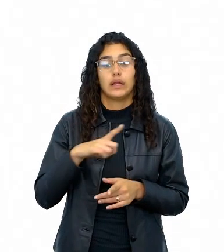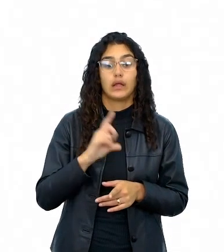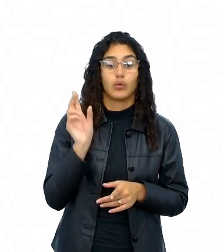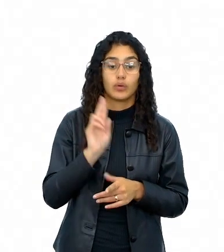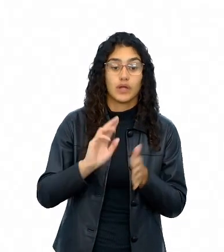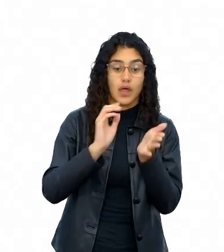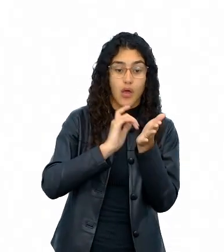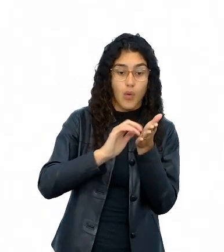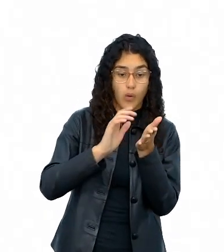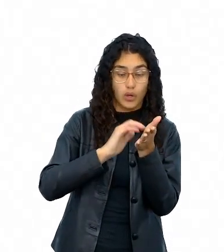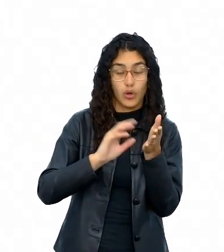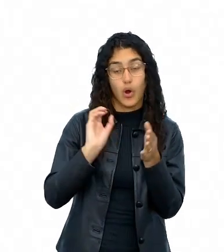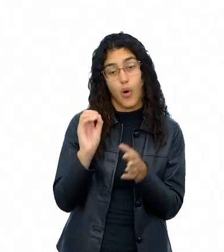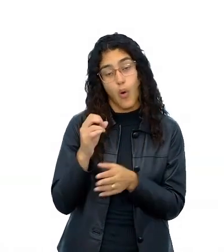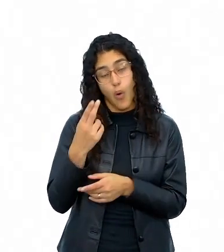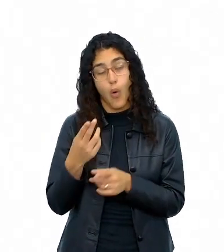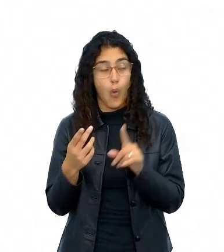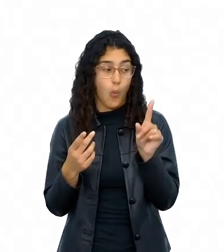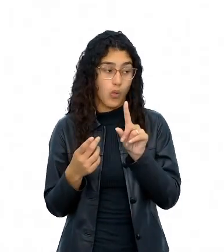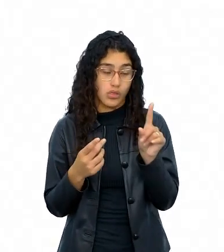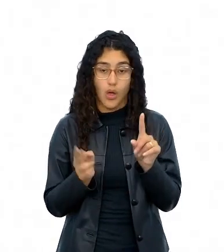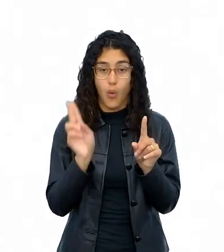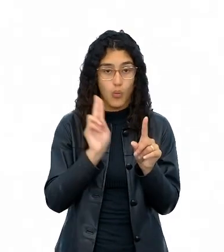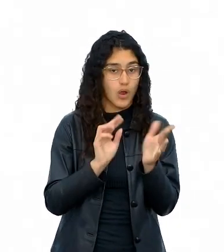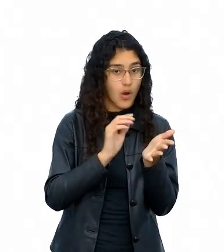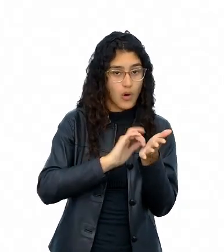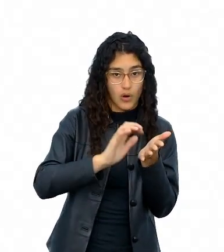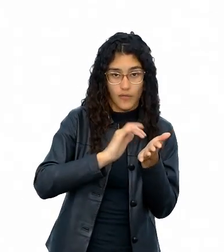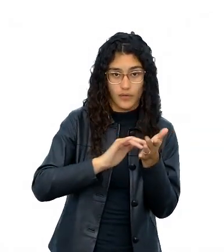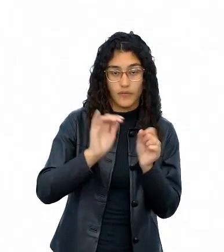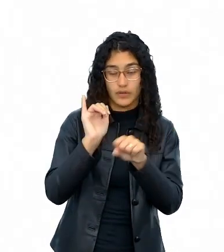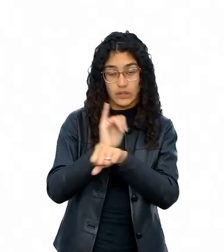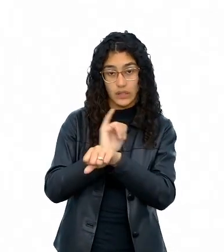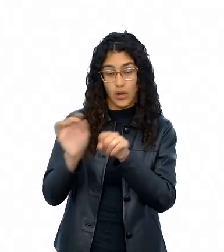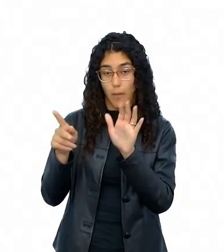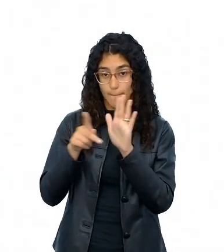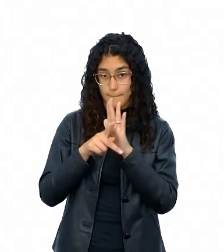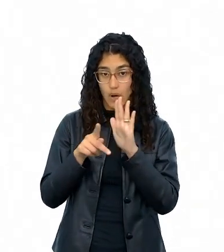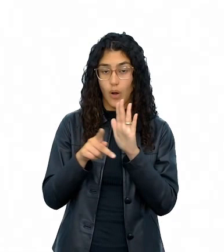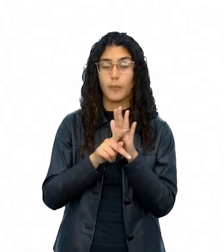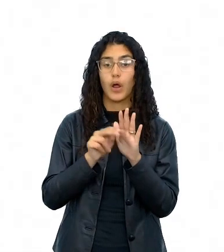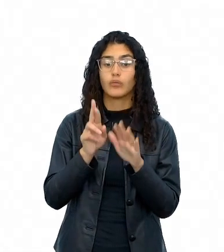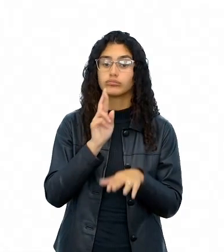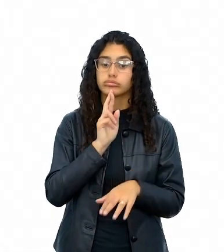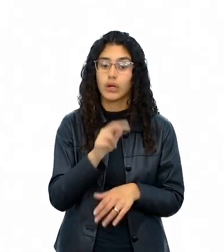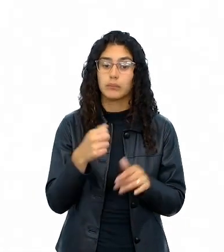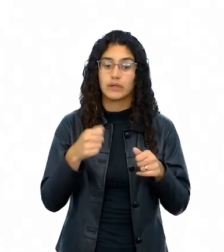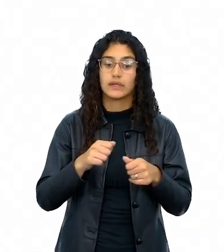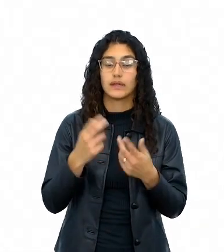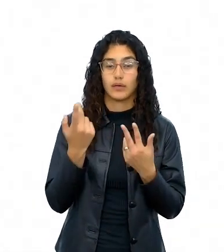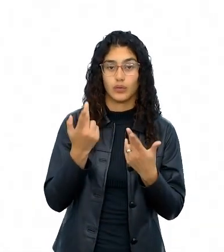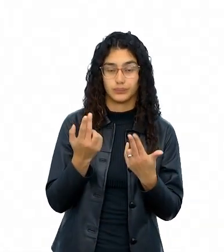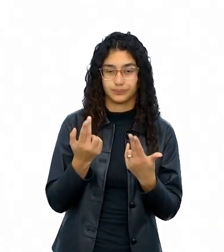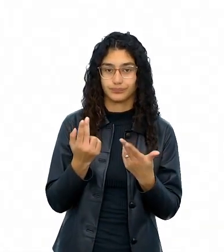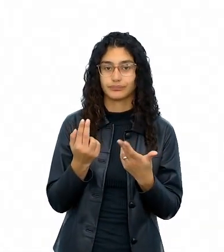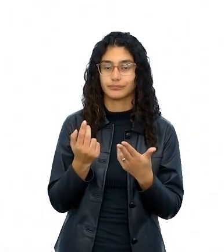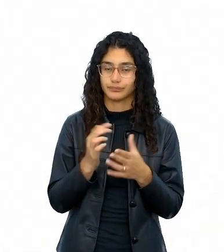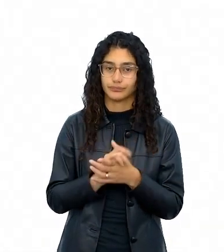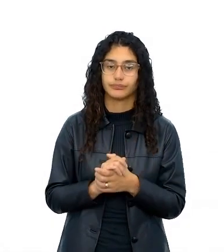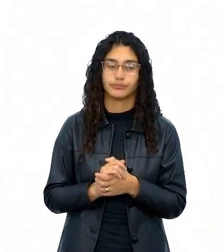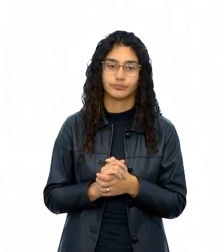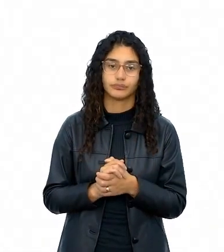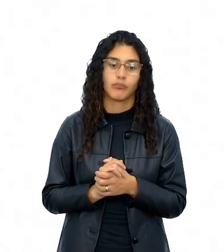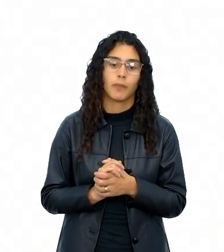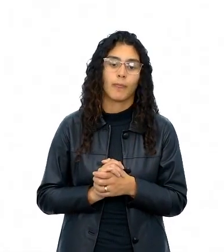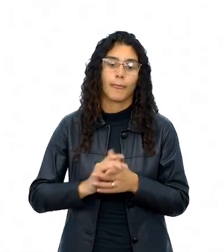usei a calculadora ou fiz manualmente, né, ou fiz com as estratégias pessoais, o resultado tem que ser o mesmo, né? O resultado vai ser o